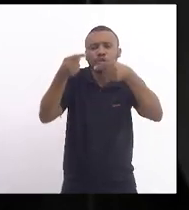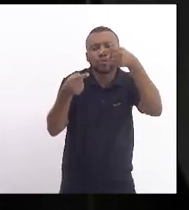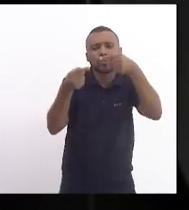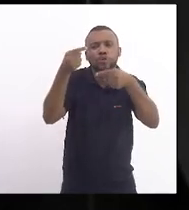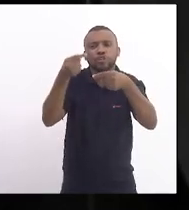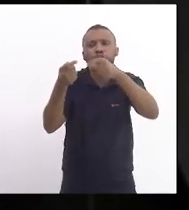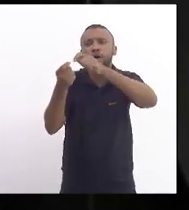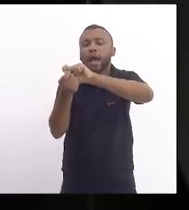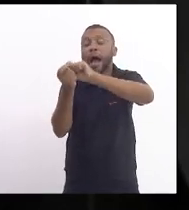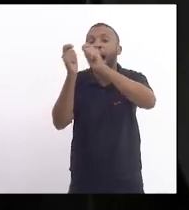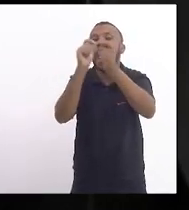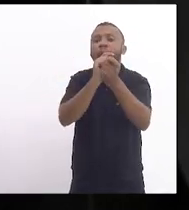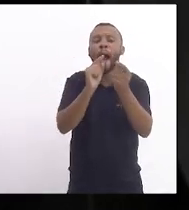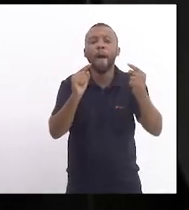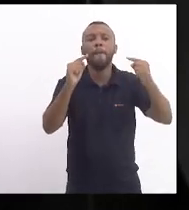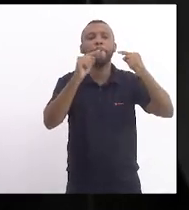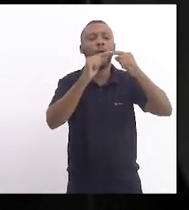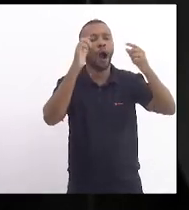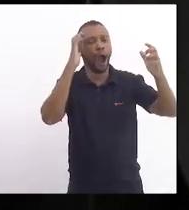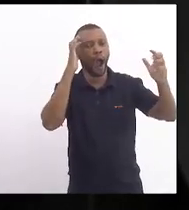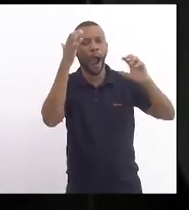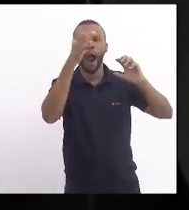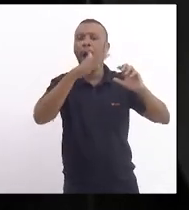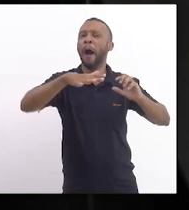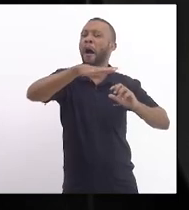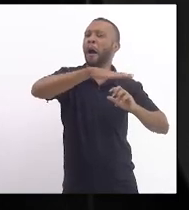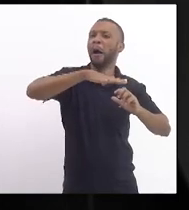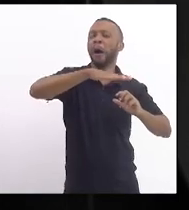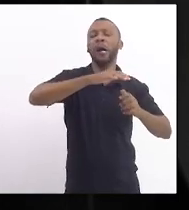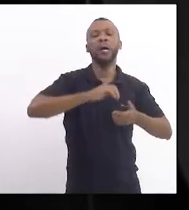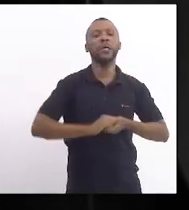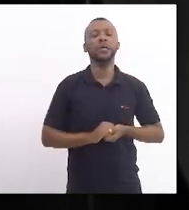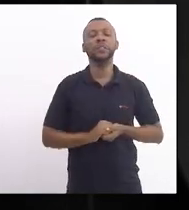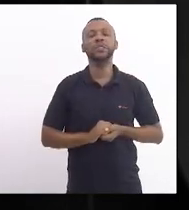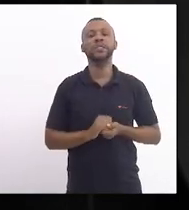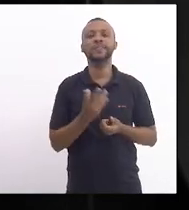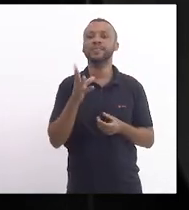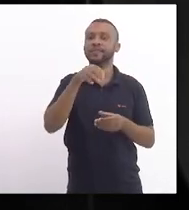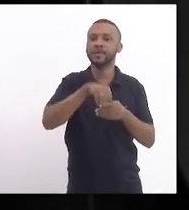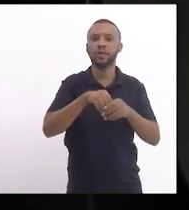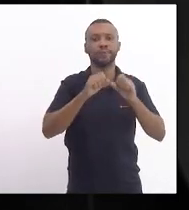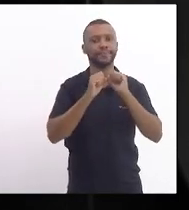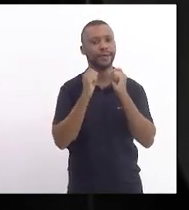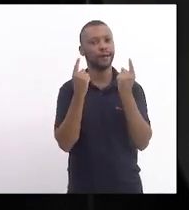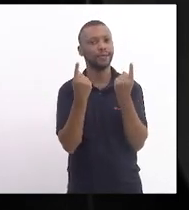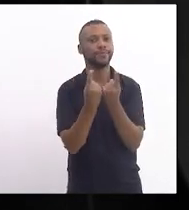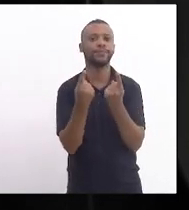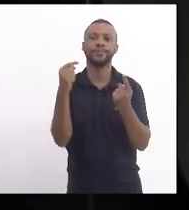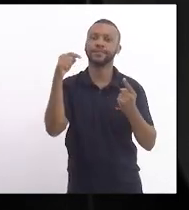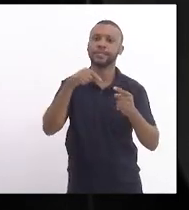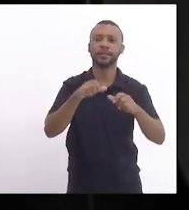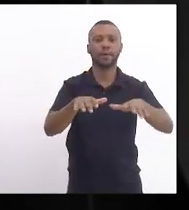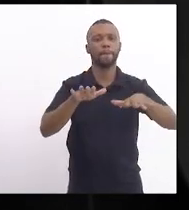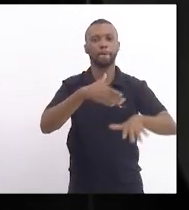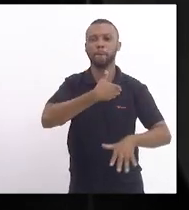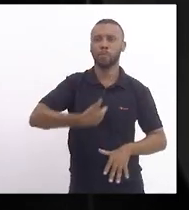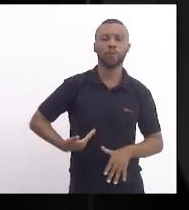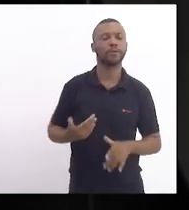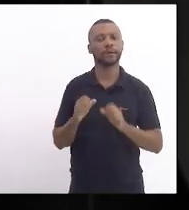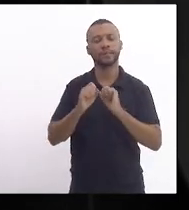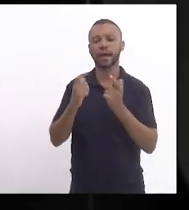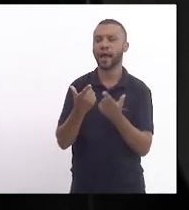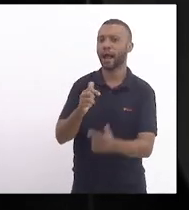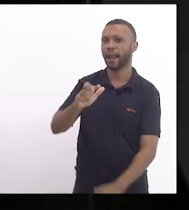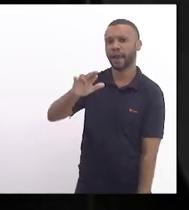traduzidos e resolvidos podemos dizer assim nas audiências públicas feitas nessa